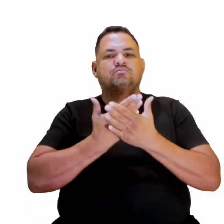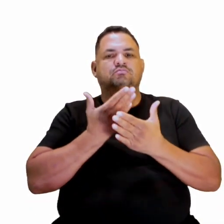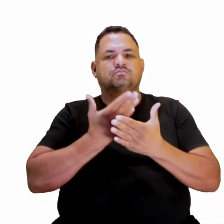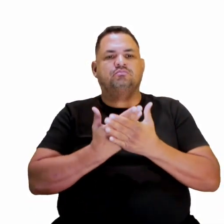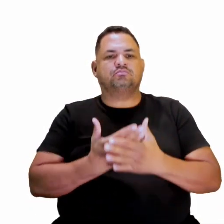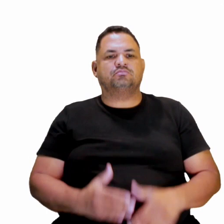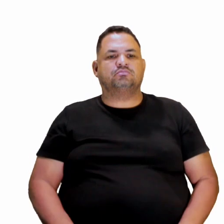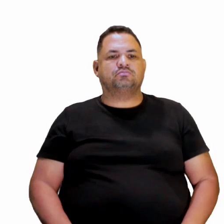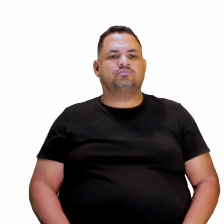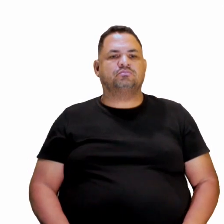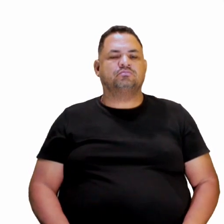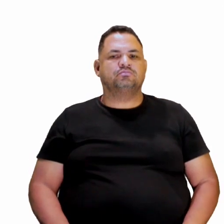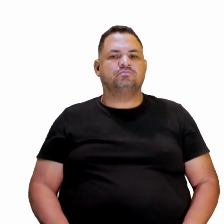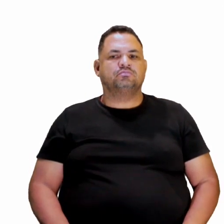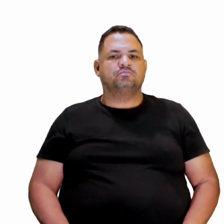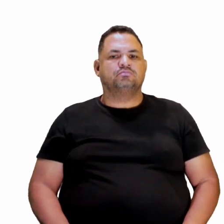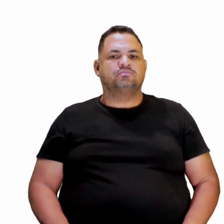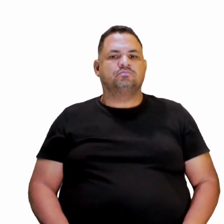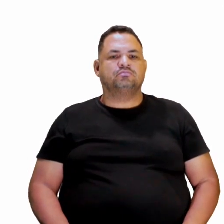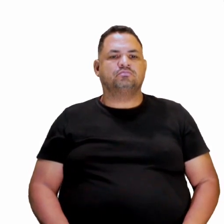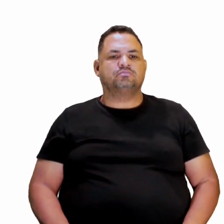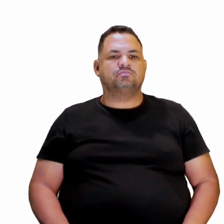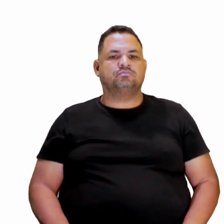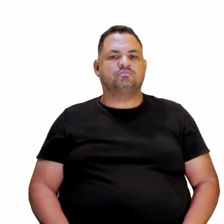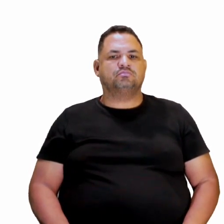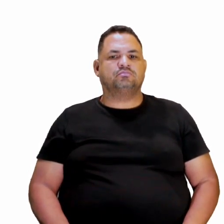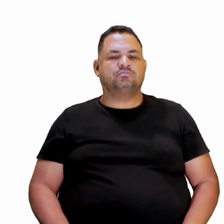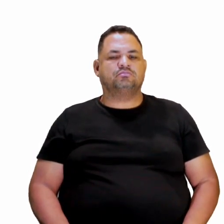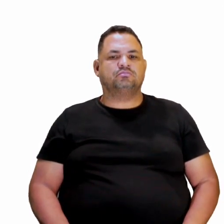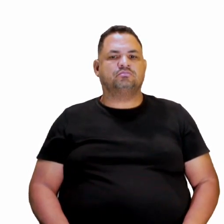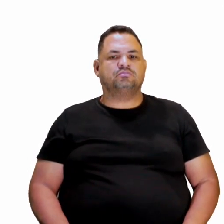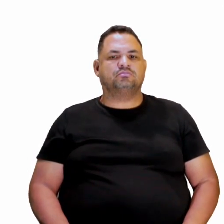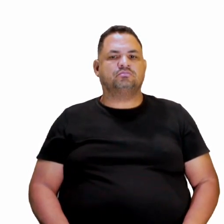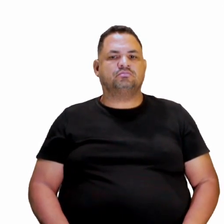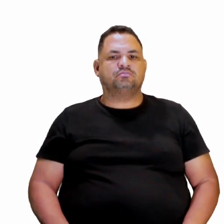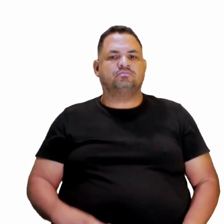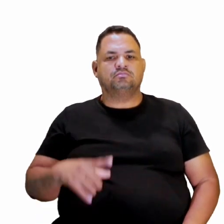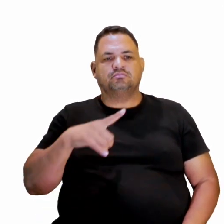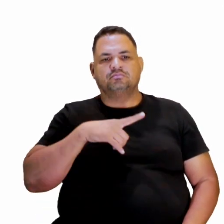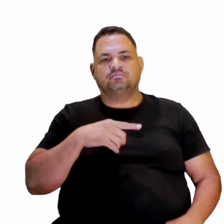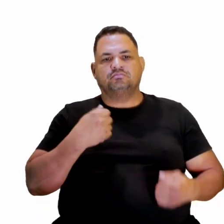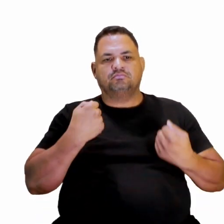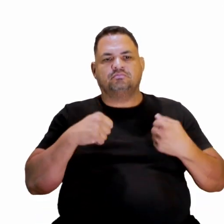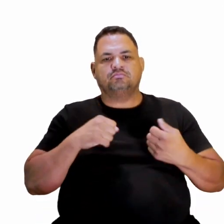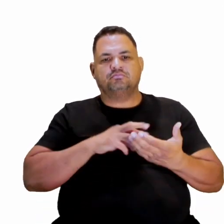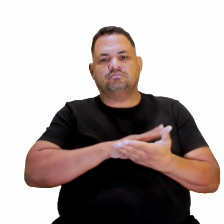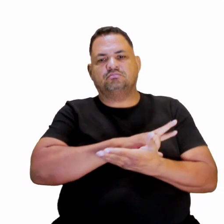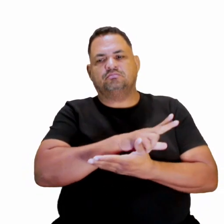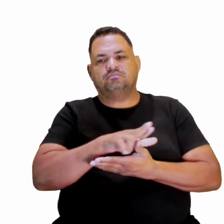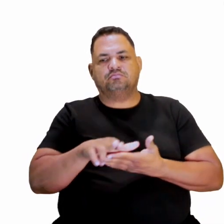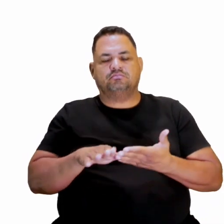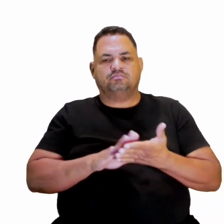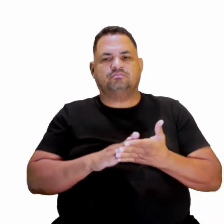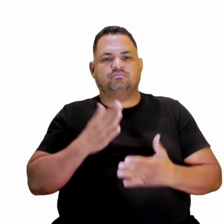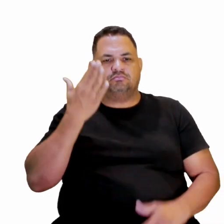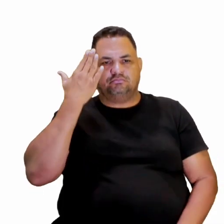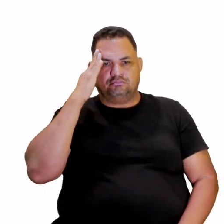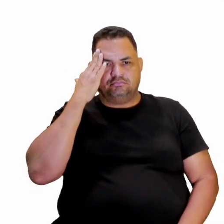very comprehensive. Outro falso cognato. As possibilidades são muito compreensivas?